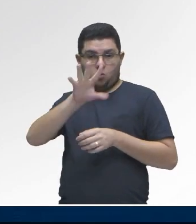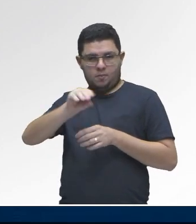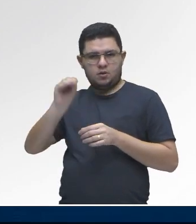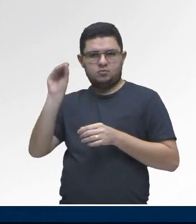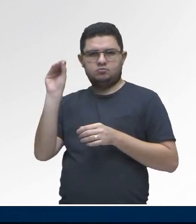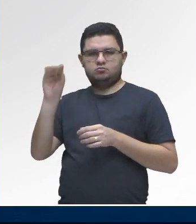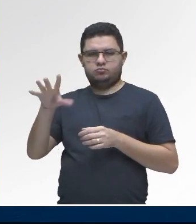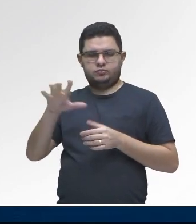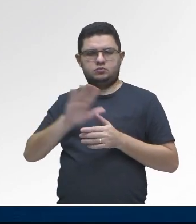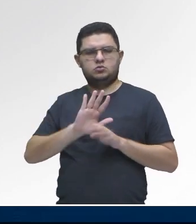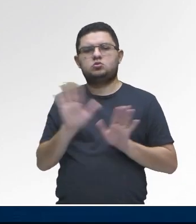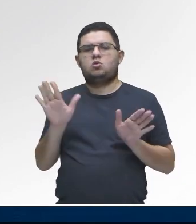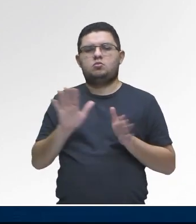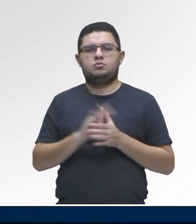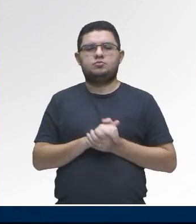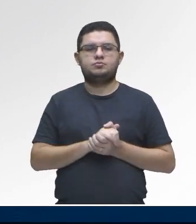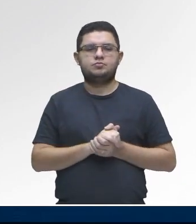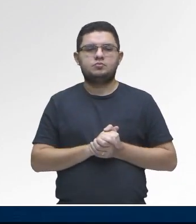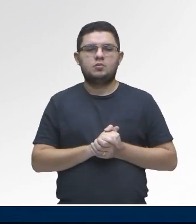apaga a vírgula, né?